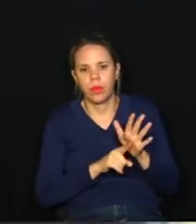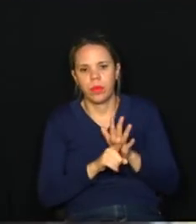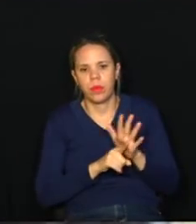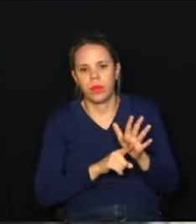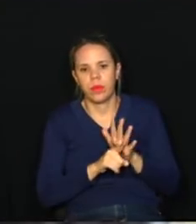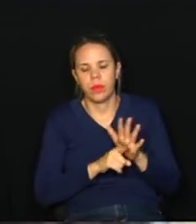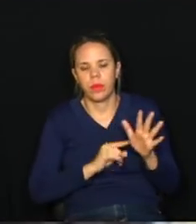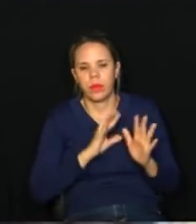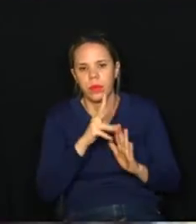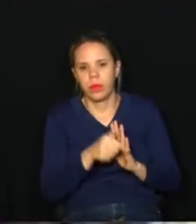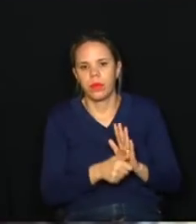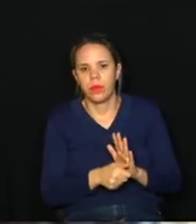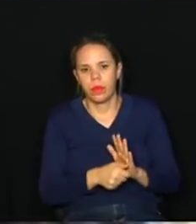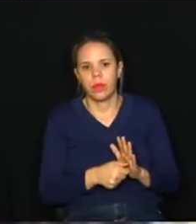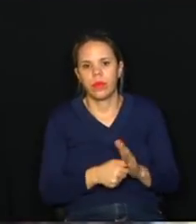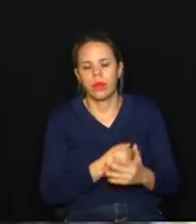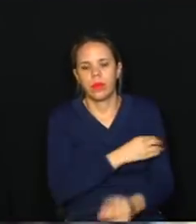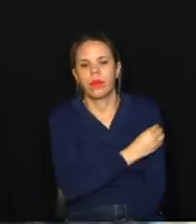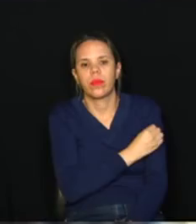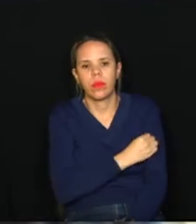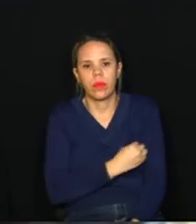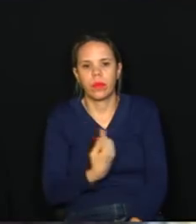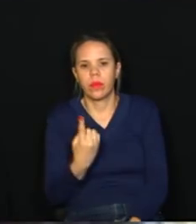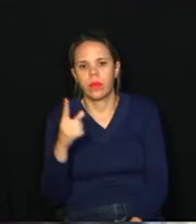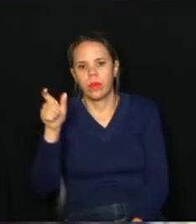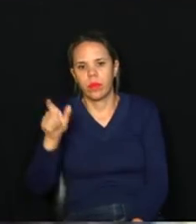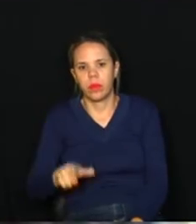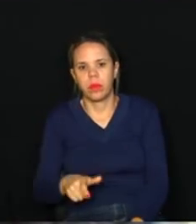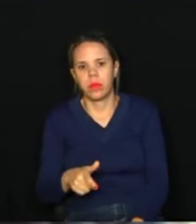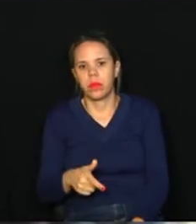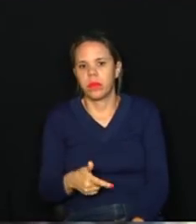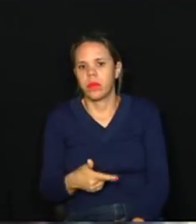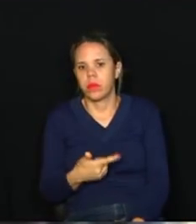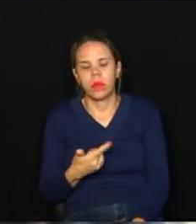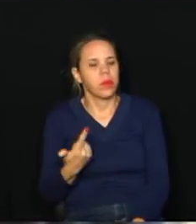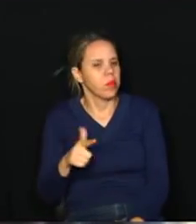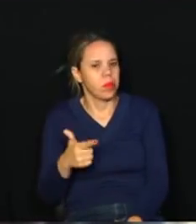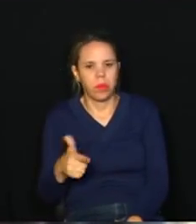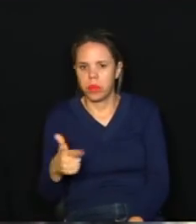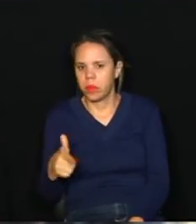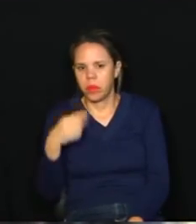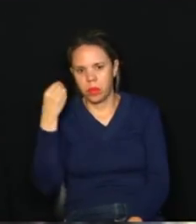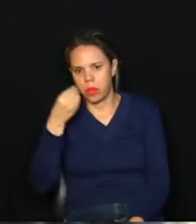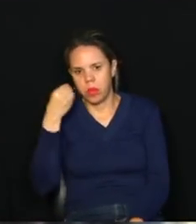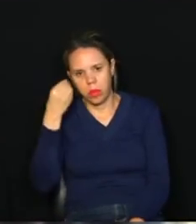de meio ambiente, que será coordenado por uma pessoa que não é um pesquisador,